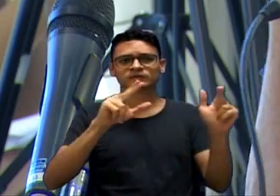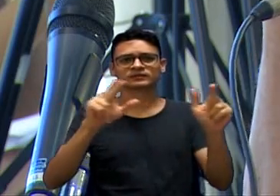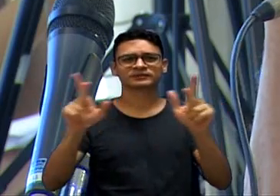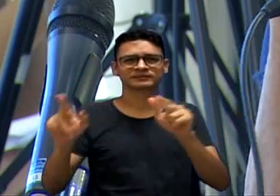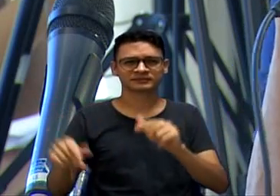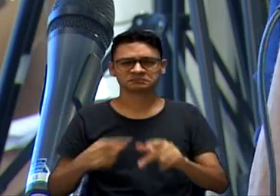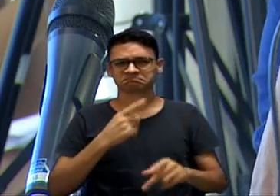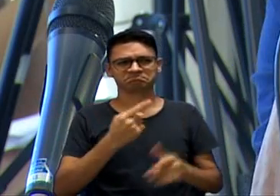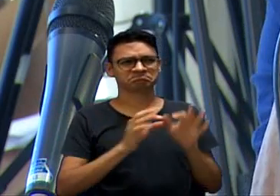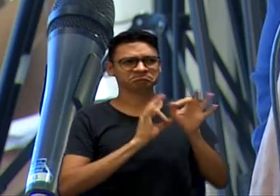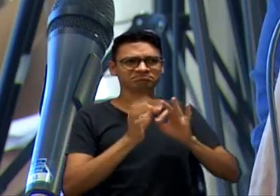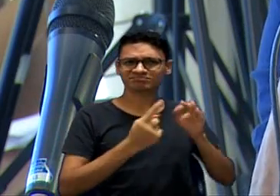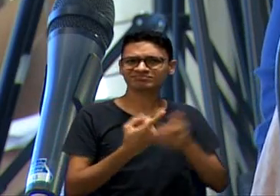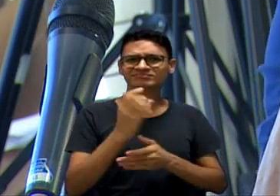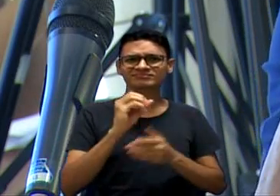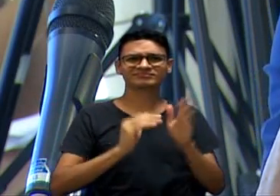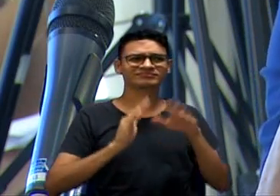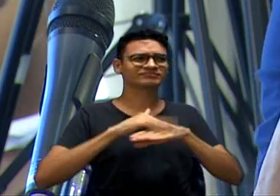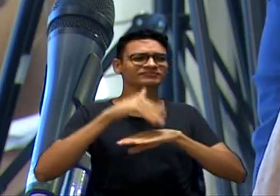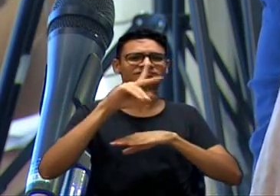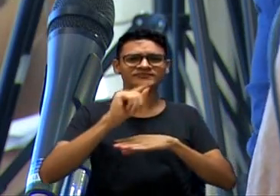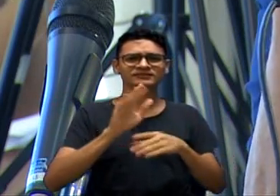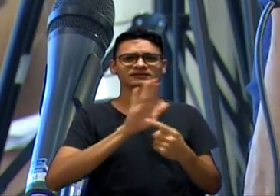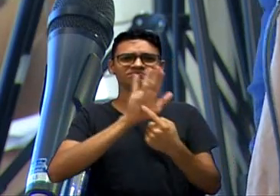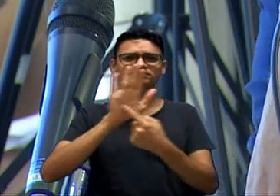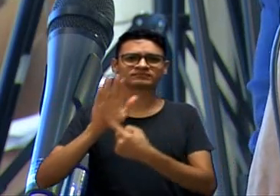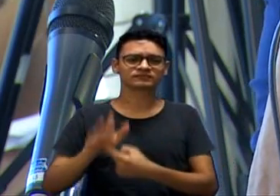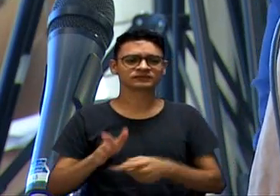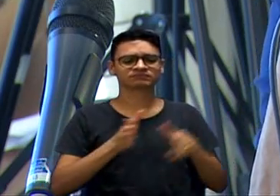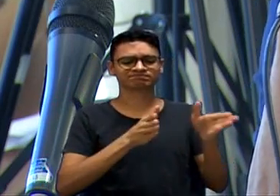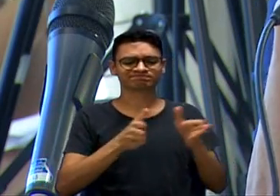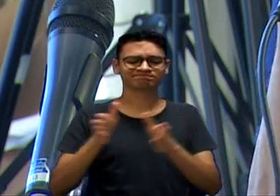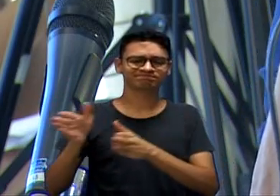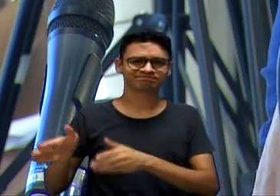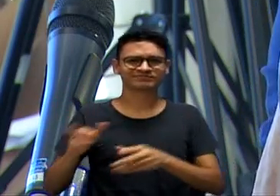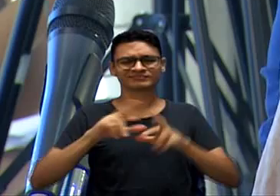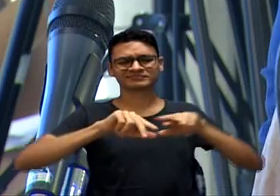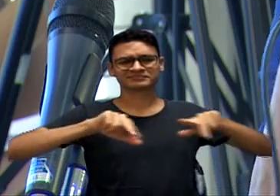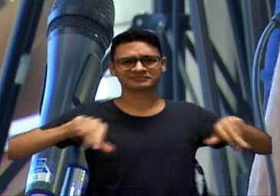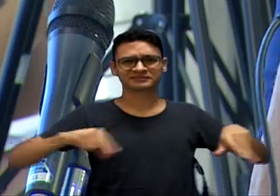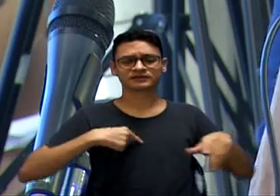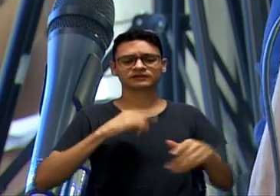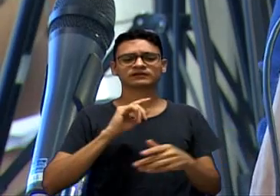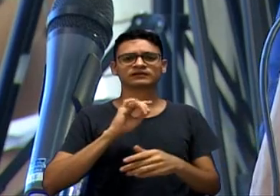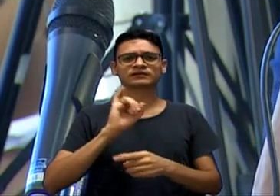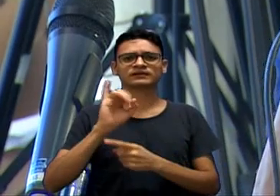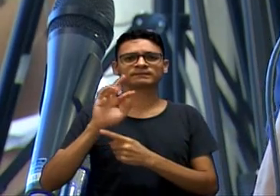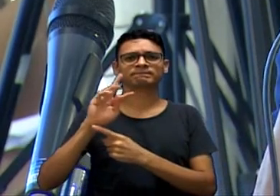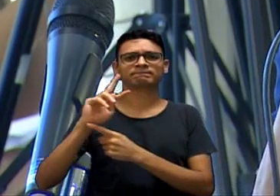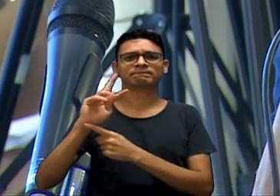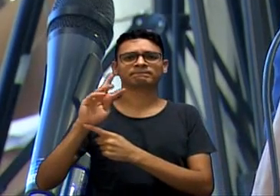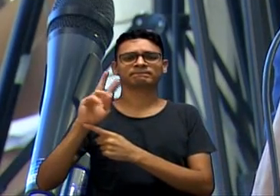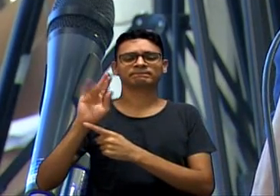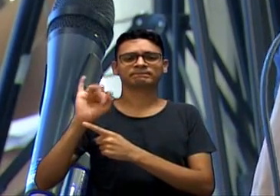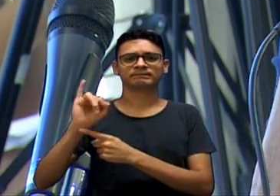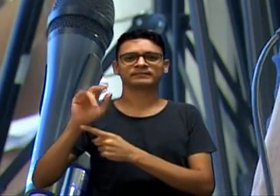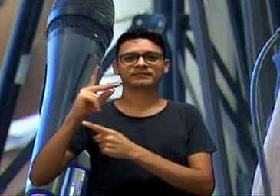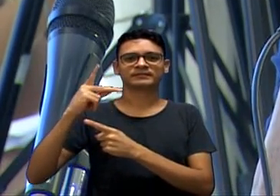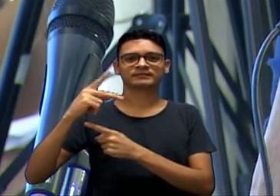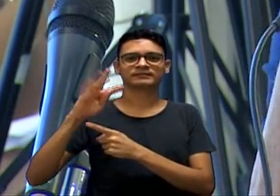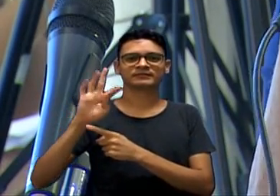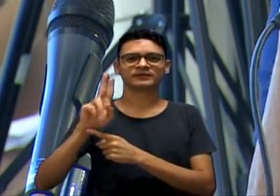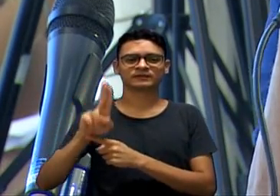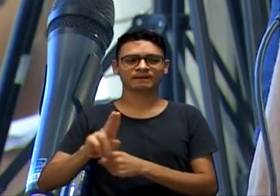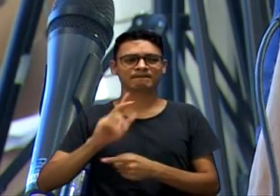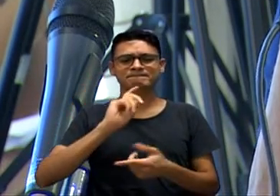foram mais de 10 que ele apresentou, setores e mais setores que não iriam pagar IPTU pelos mais variados motivos. Não